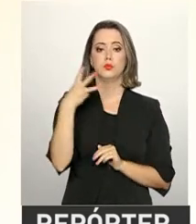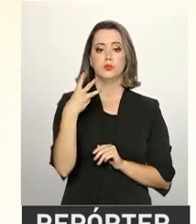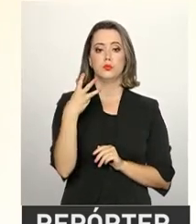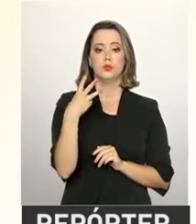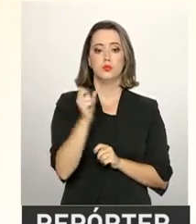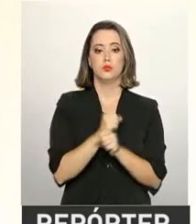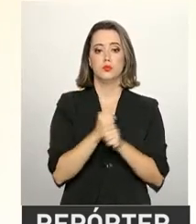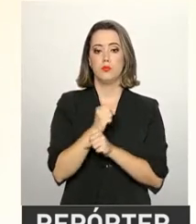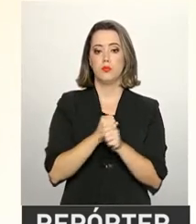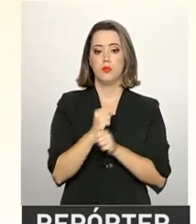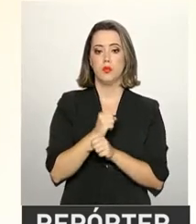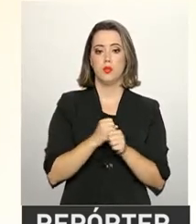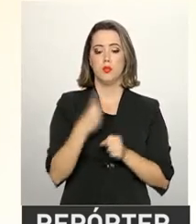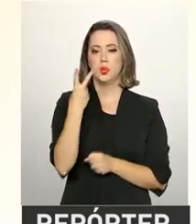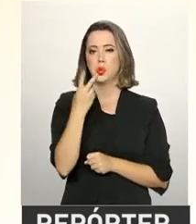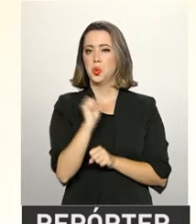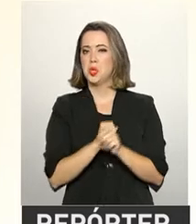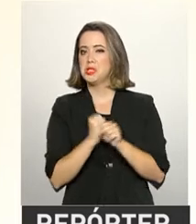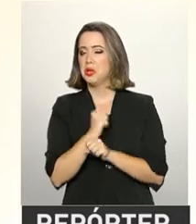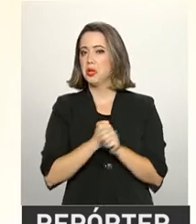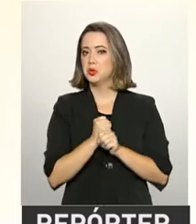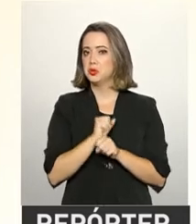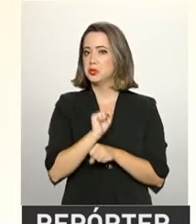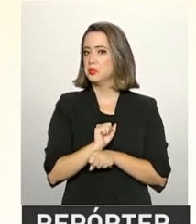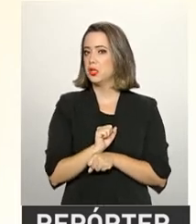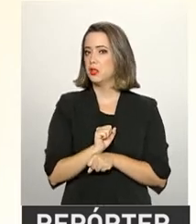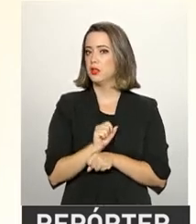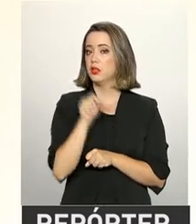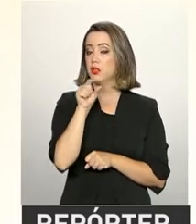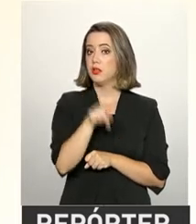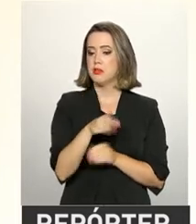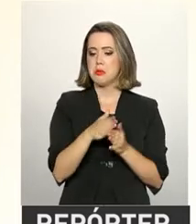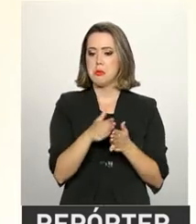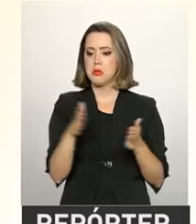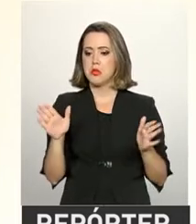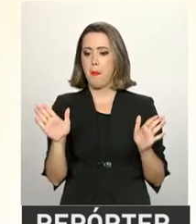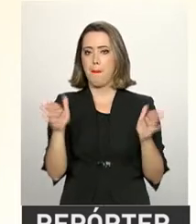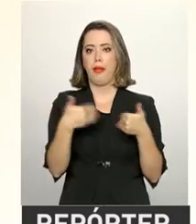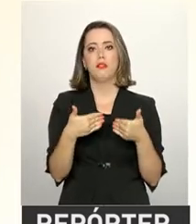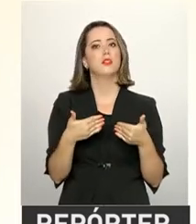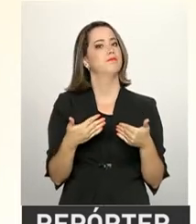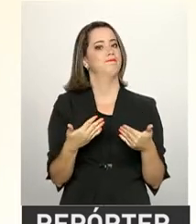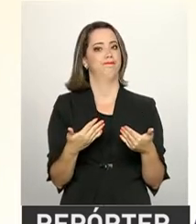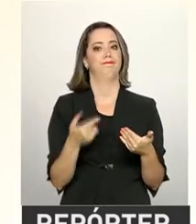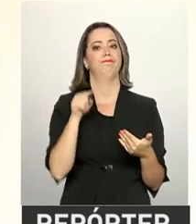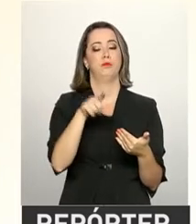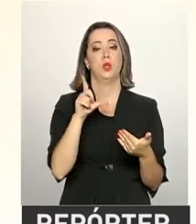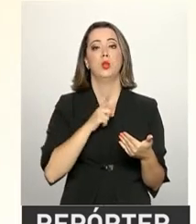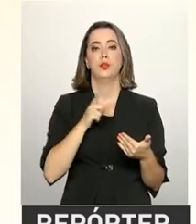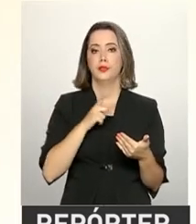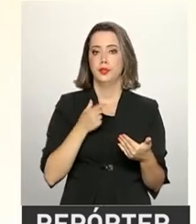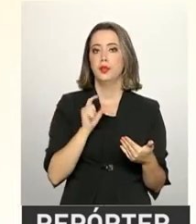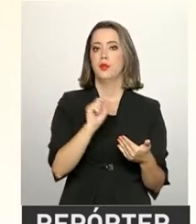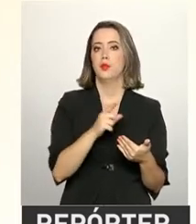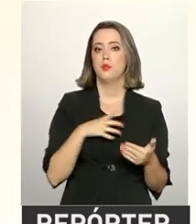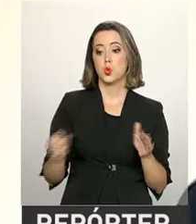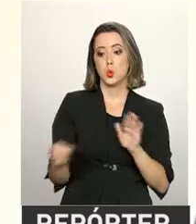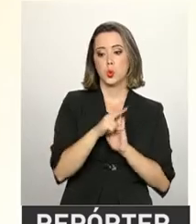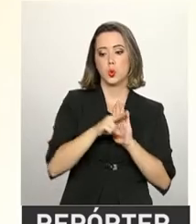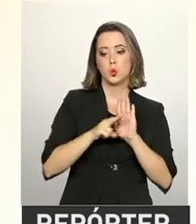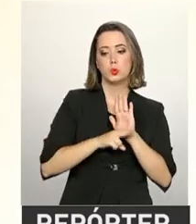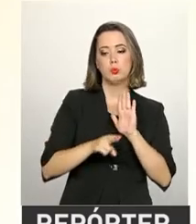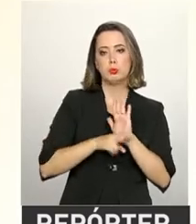3 anos, mais 2 anos, essa janela se fecha. E aí nós teremos que fazer uma reforma